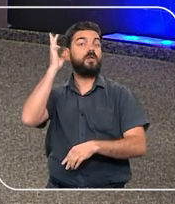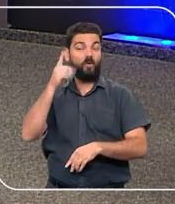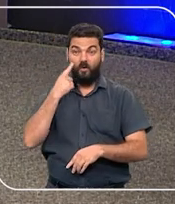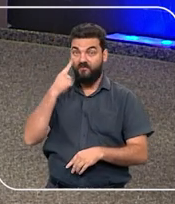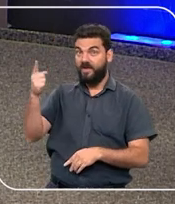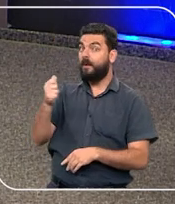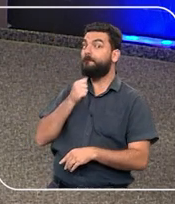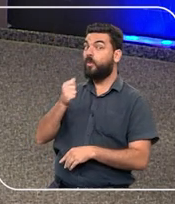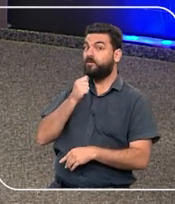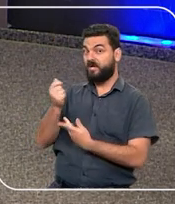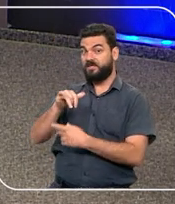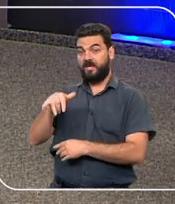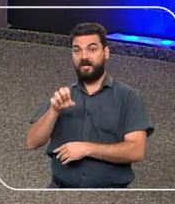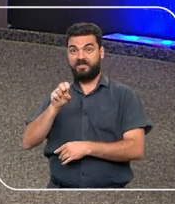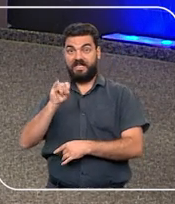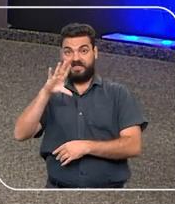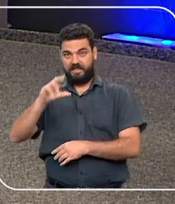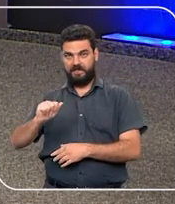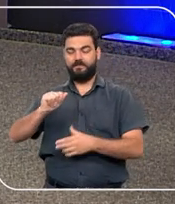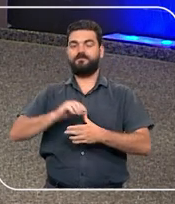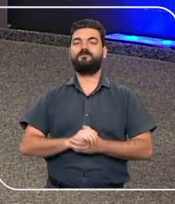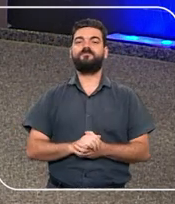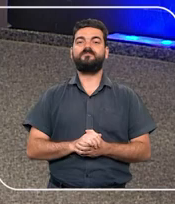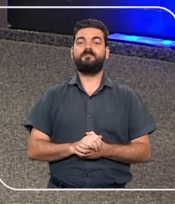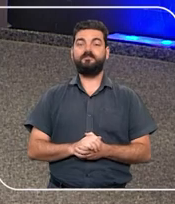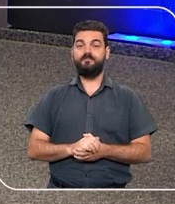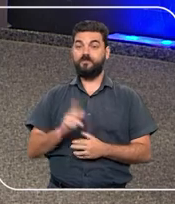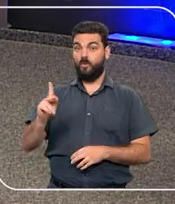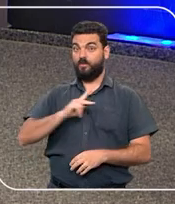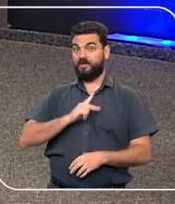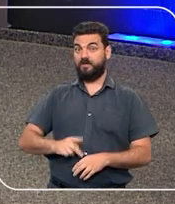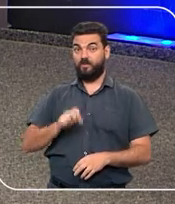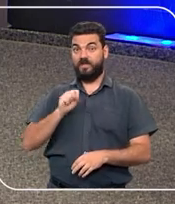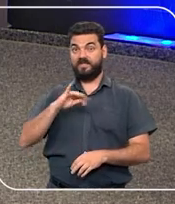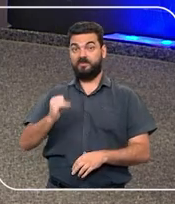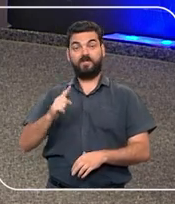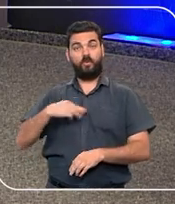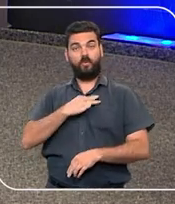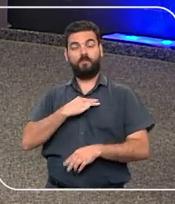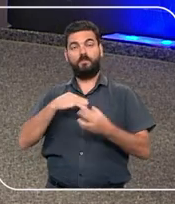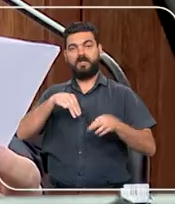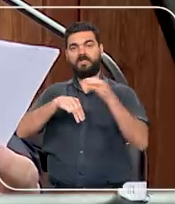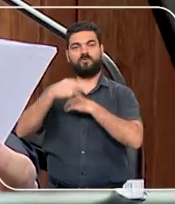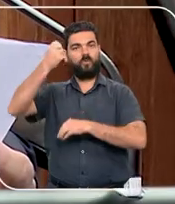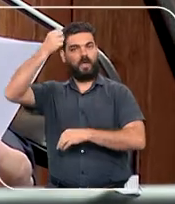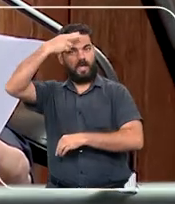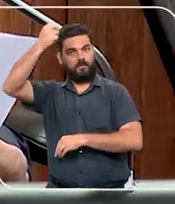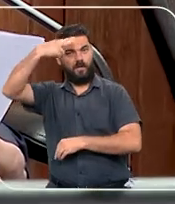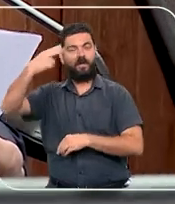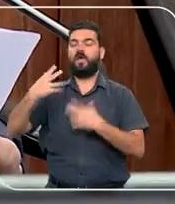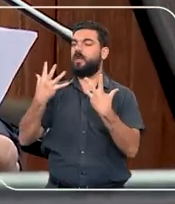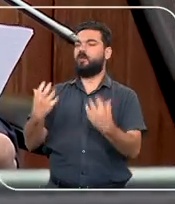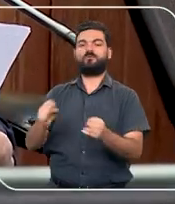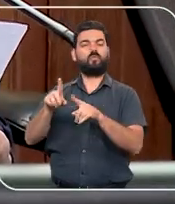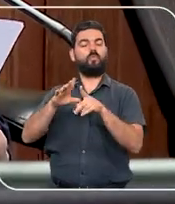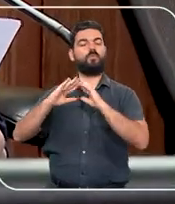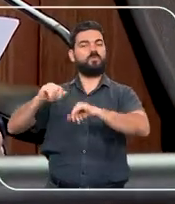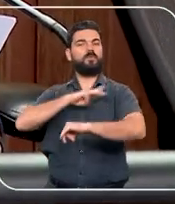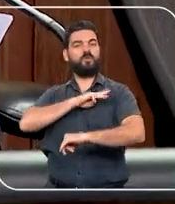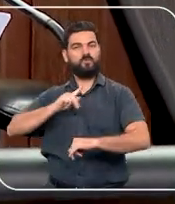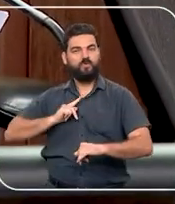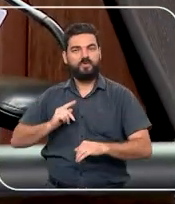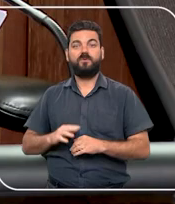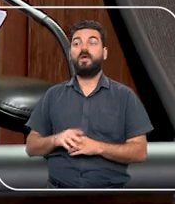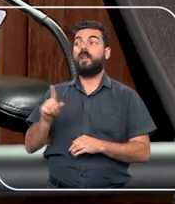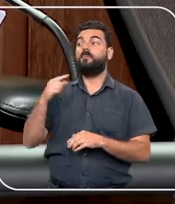Maranhão confira a reportagem de Jéssica Castro o presidente do STJ Ministro Herman Benjamim atendeu o pedido do